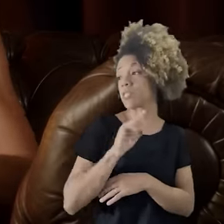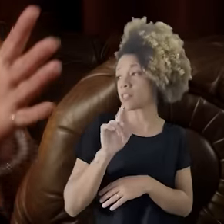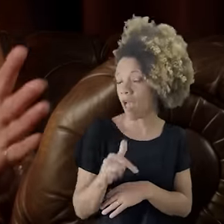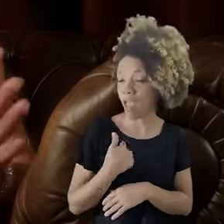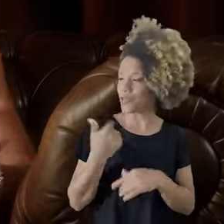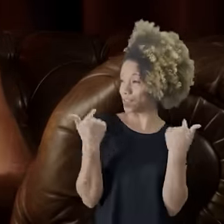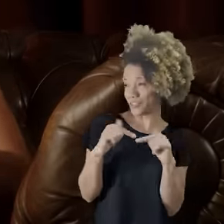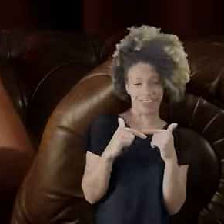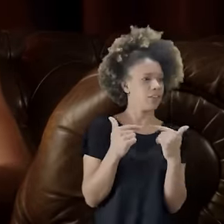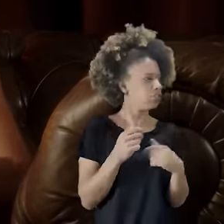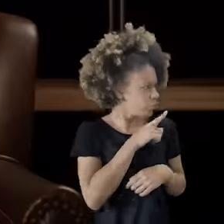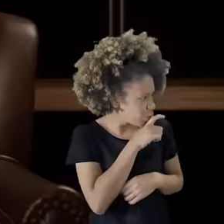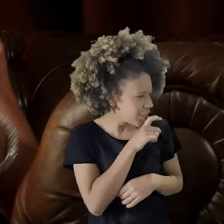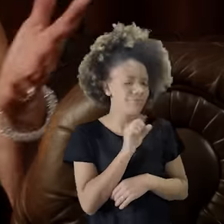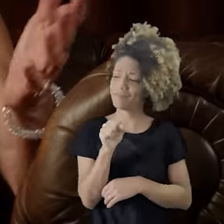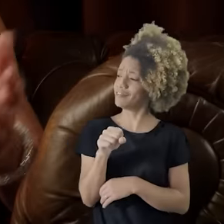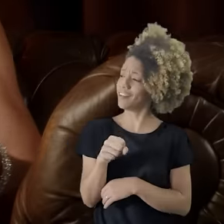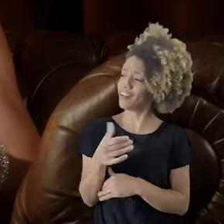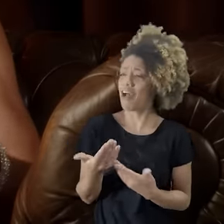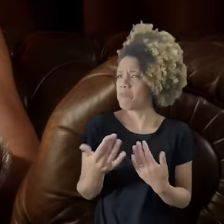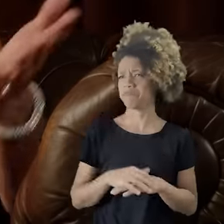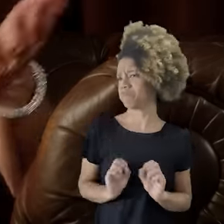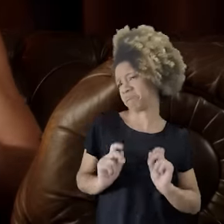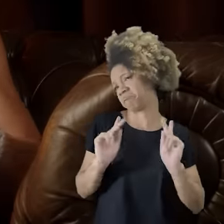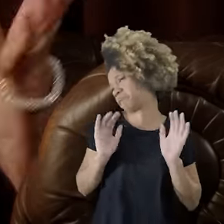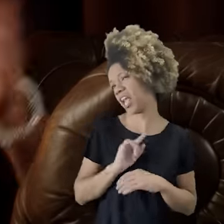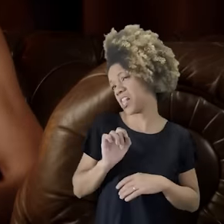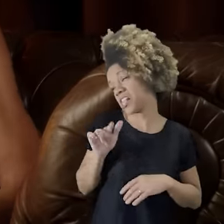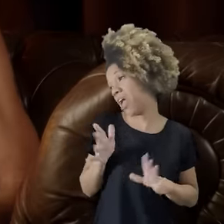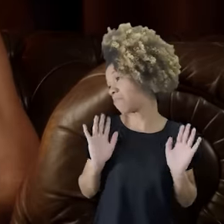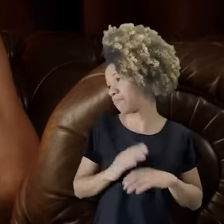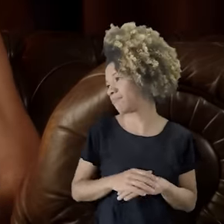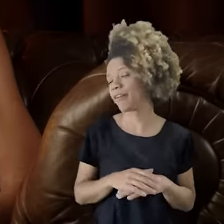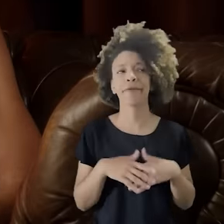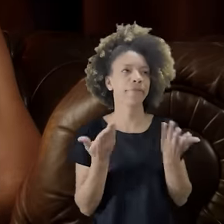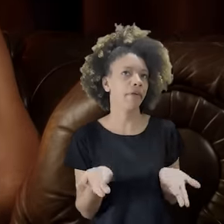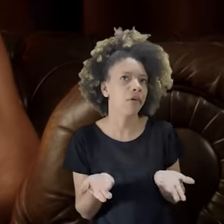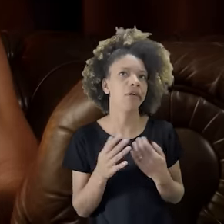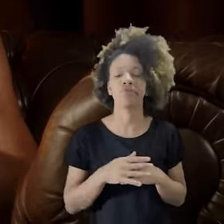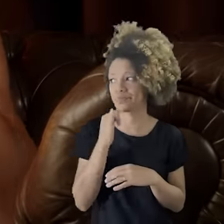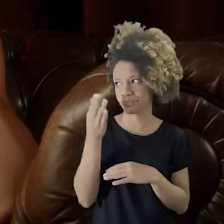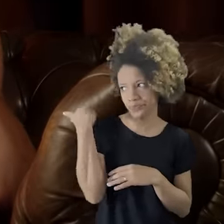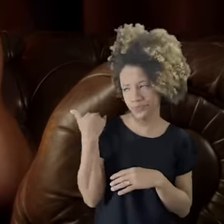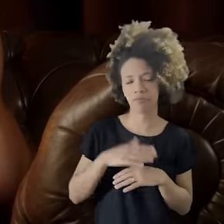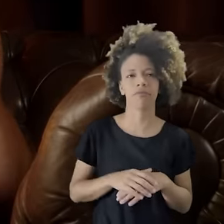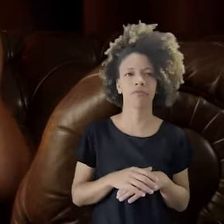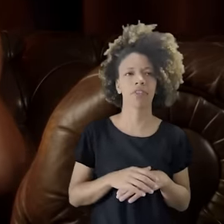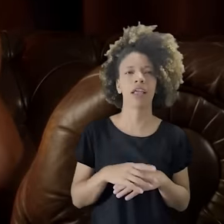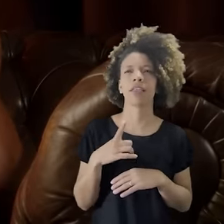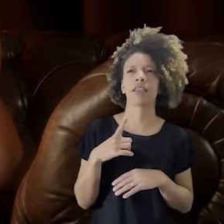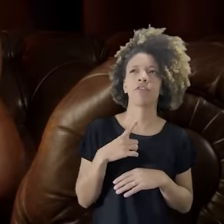chama de Zé Eu dou risada eu eu né Tem muita gente que fala assim ah eu eu